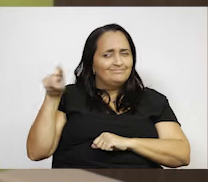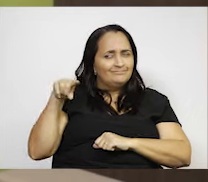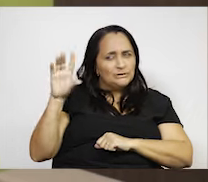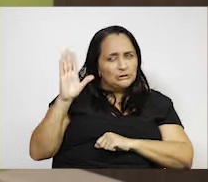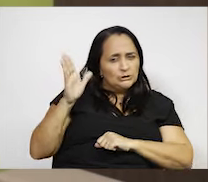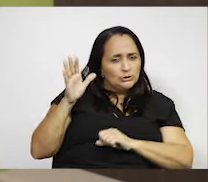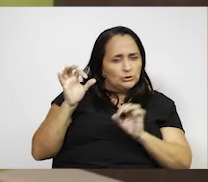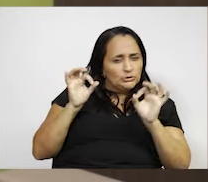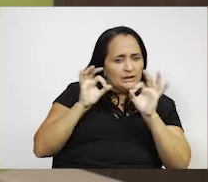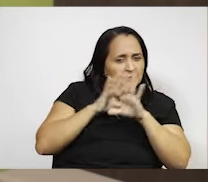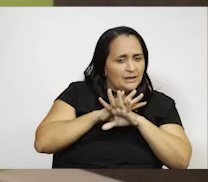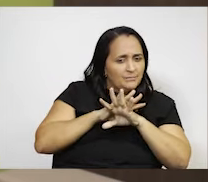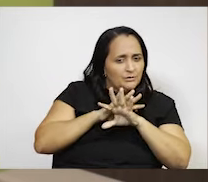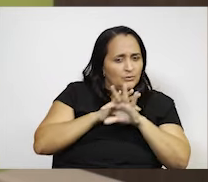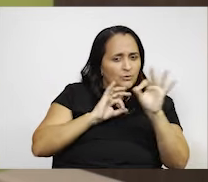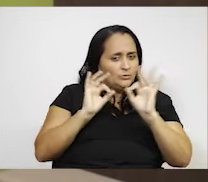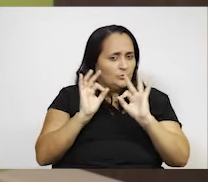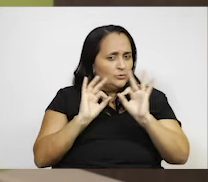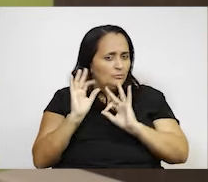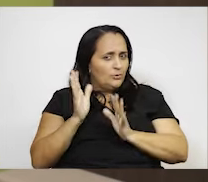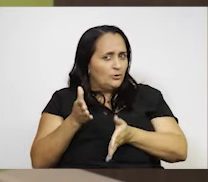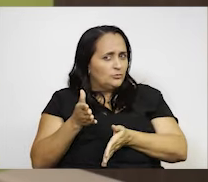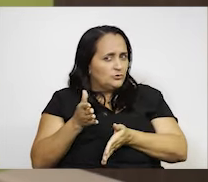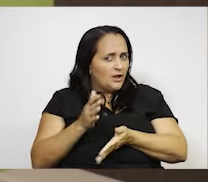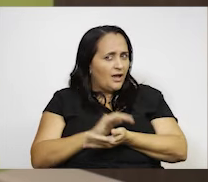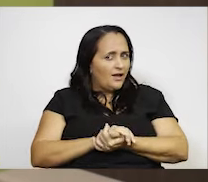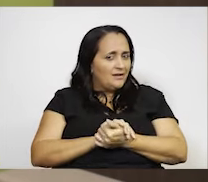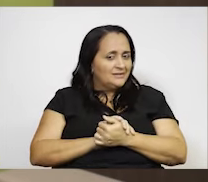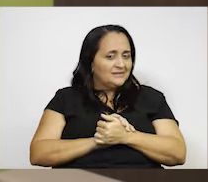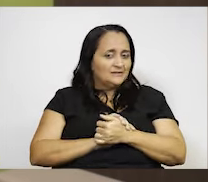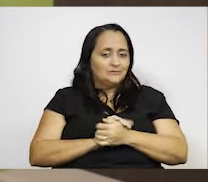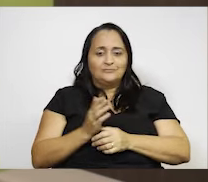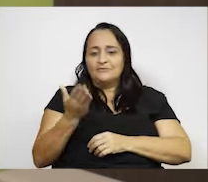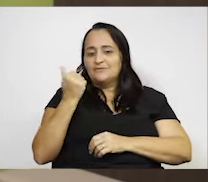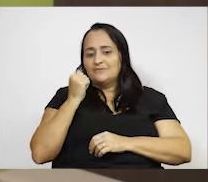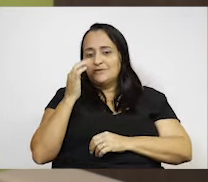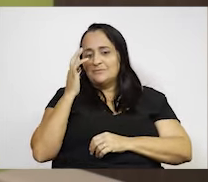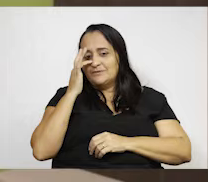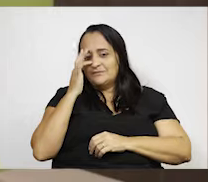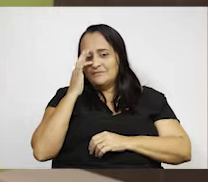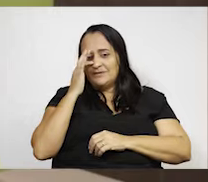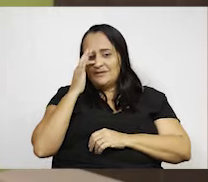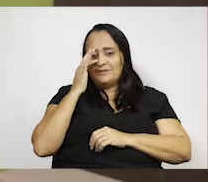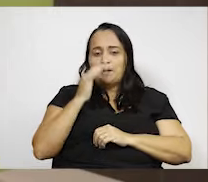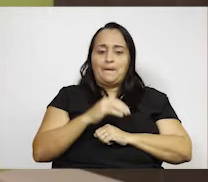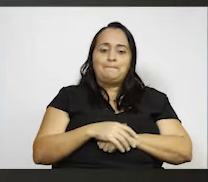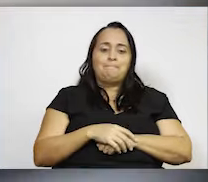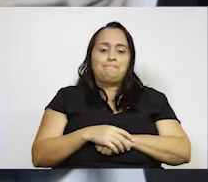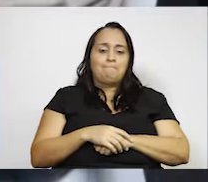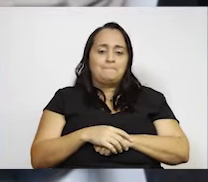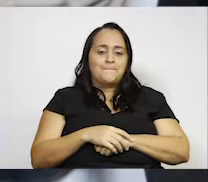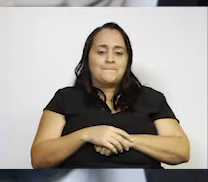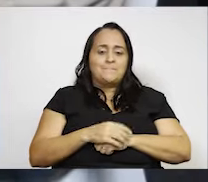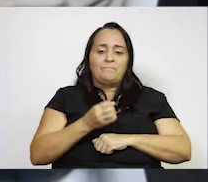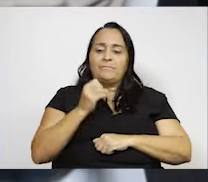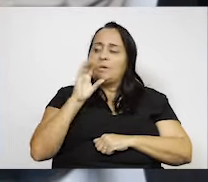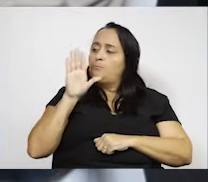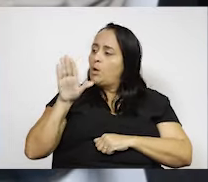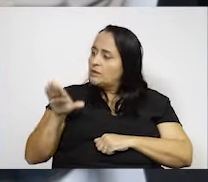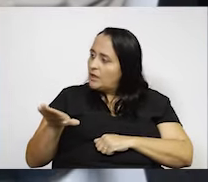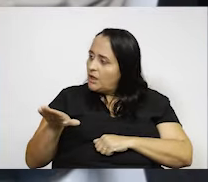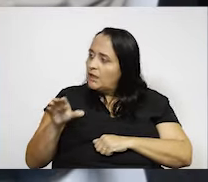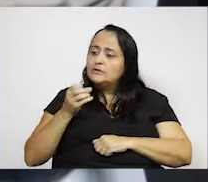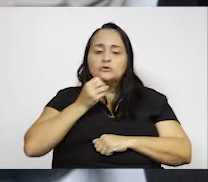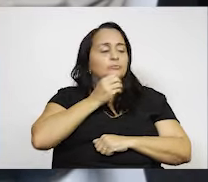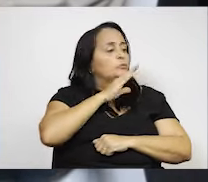já terminou, já tá tudo pronto, já deu tudo certo lá? Vamos observar aí na próxima tomada. Boa tarde.